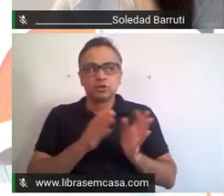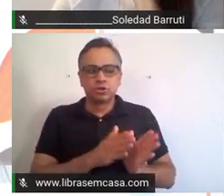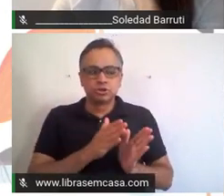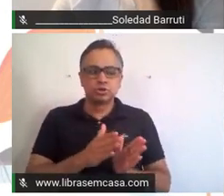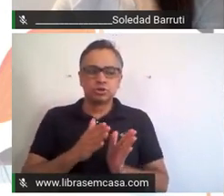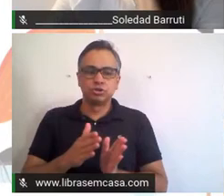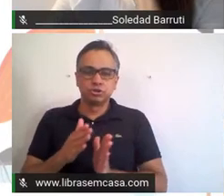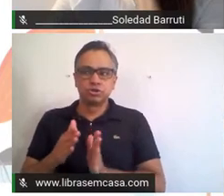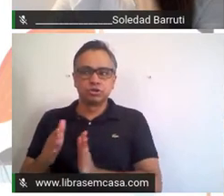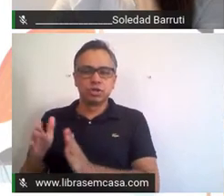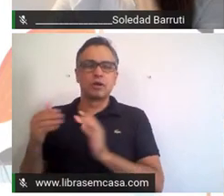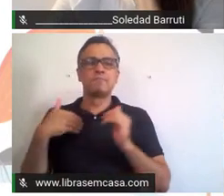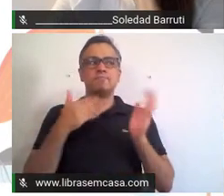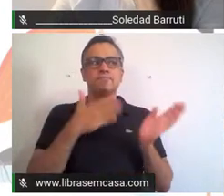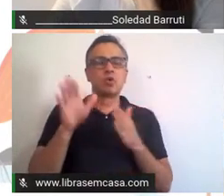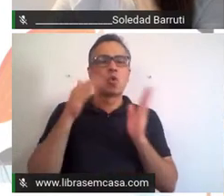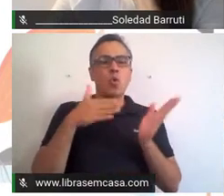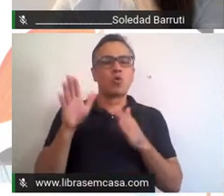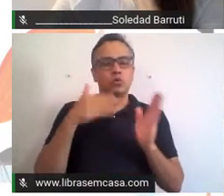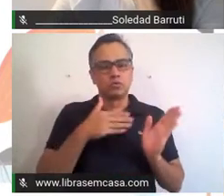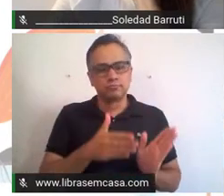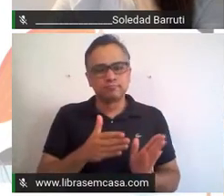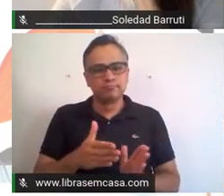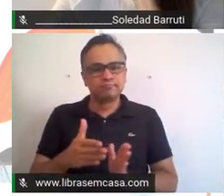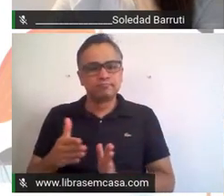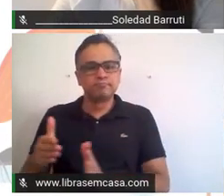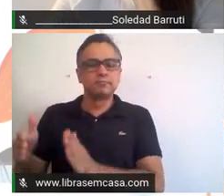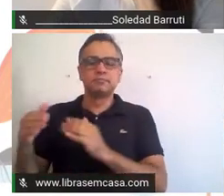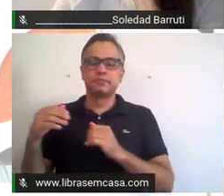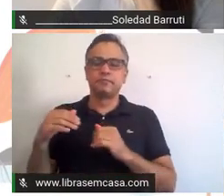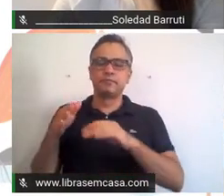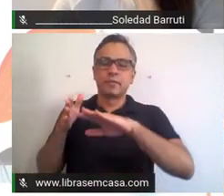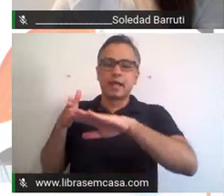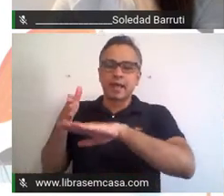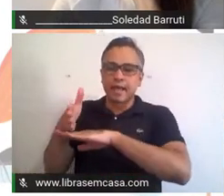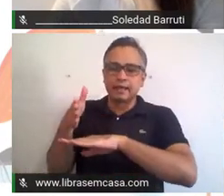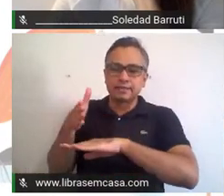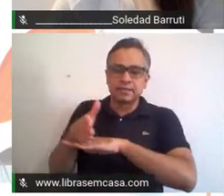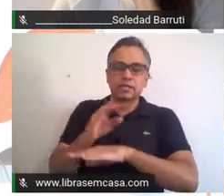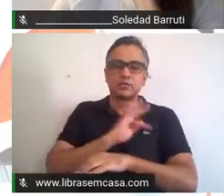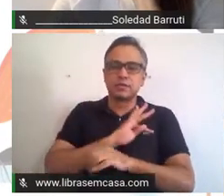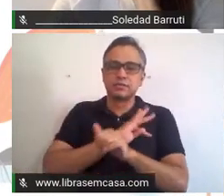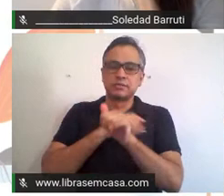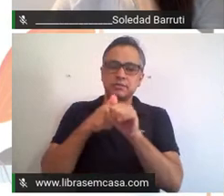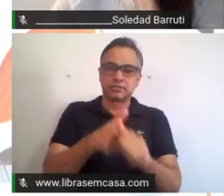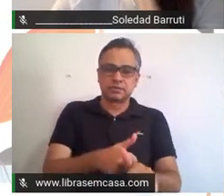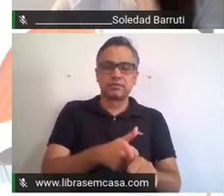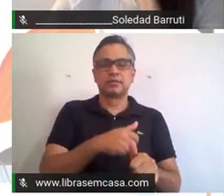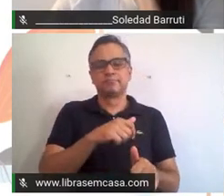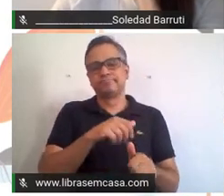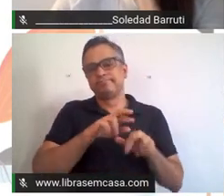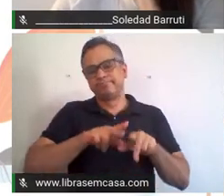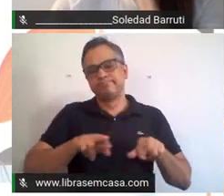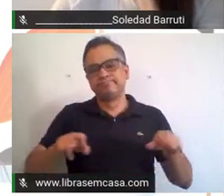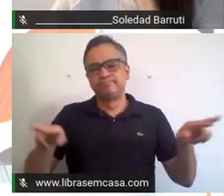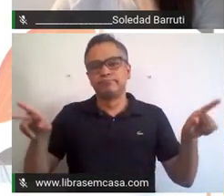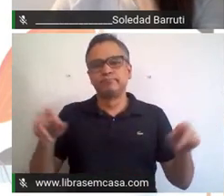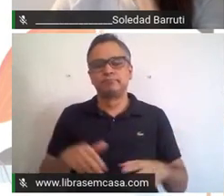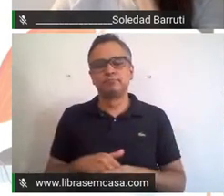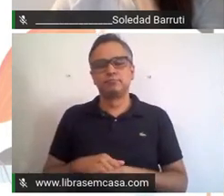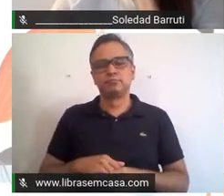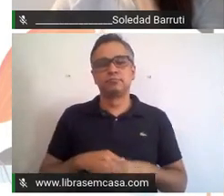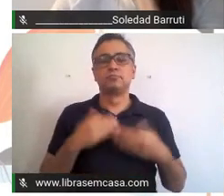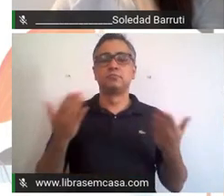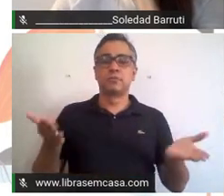sua produção, ter acesso a assistência técnica, etc. Então, essa questão dos mercados,